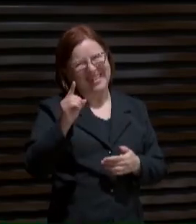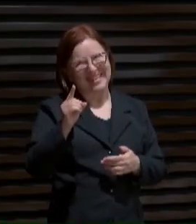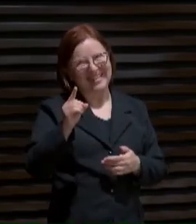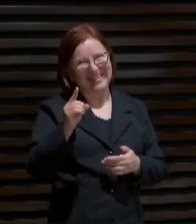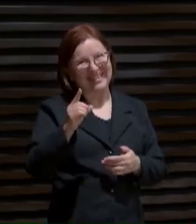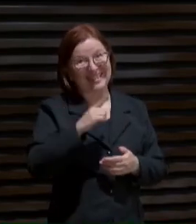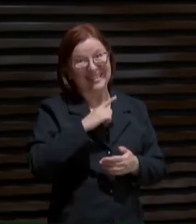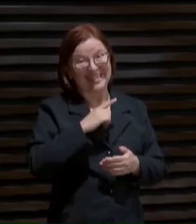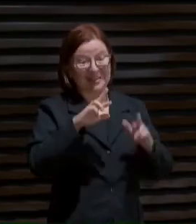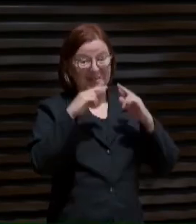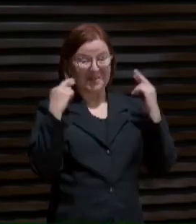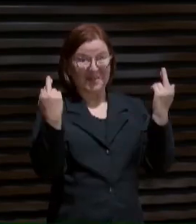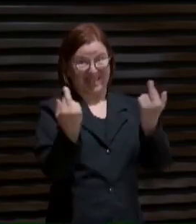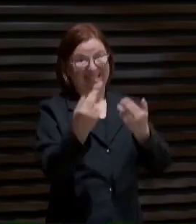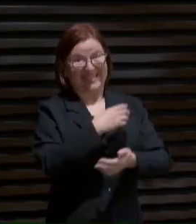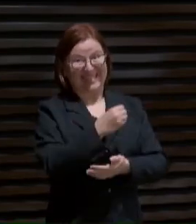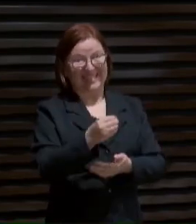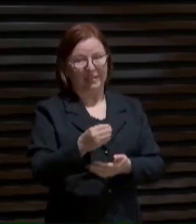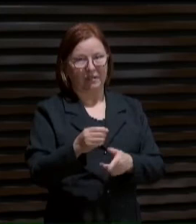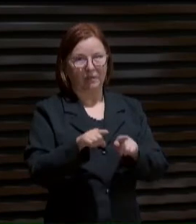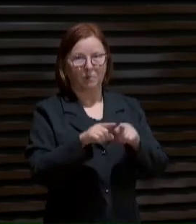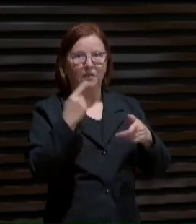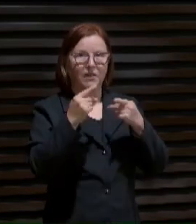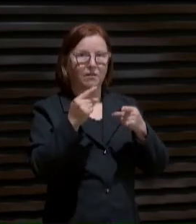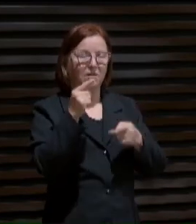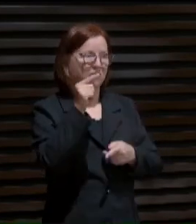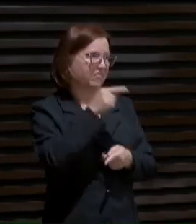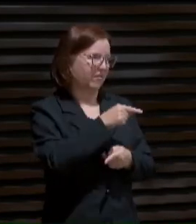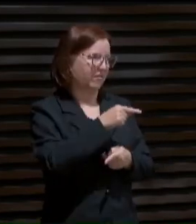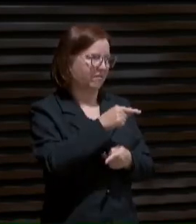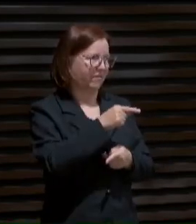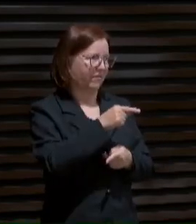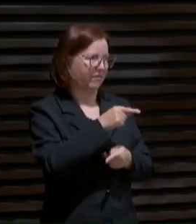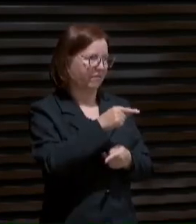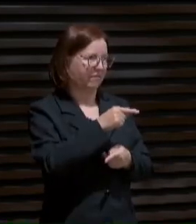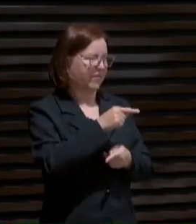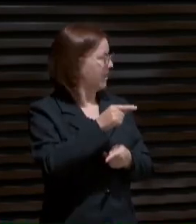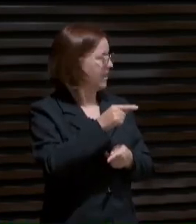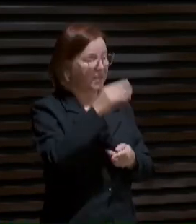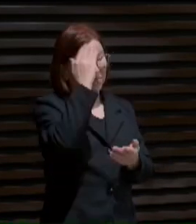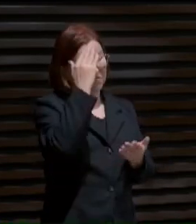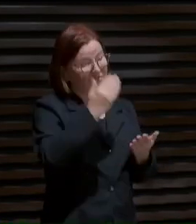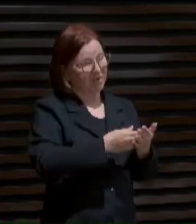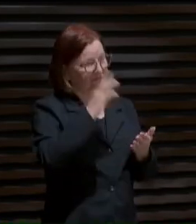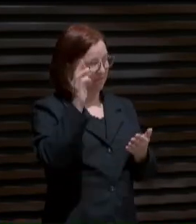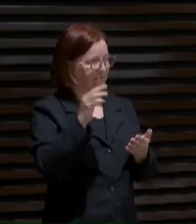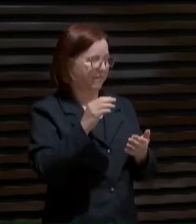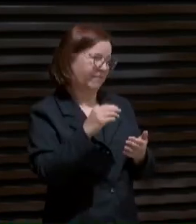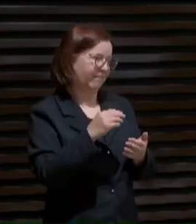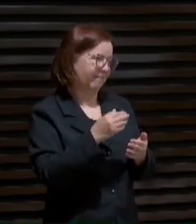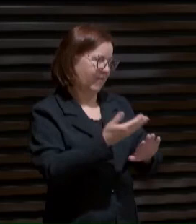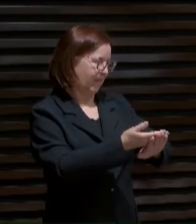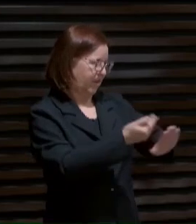por herança mas ele dirá aqueles outros que não de fato creram no Senhor e virar